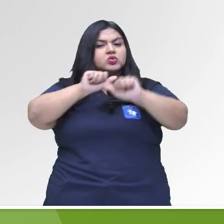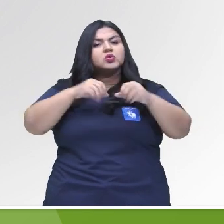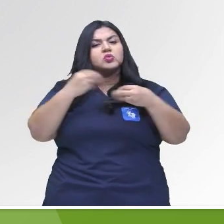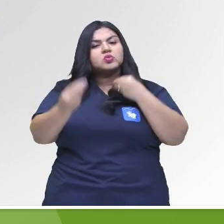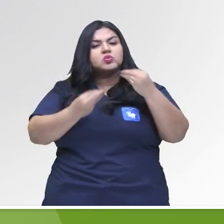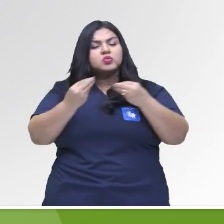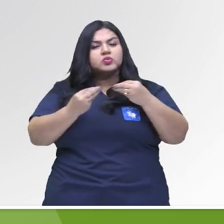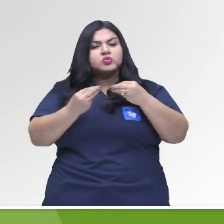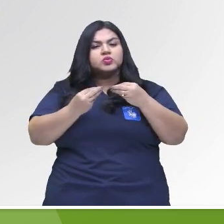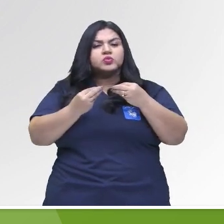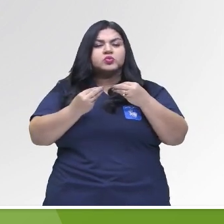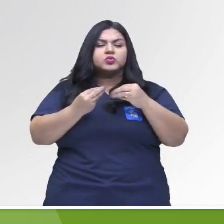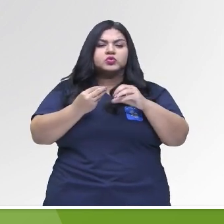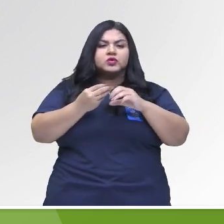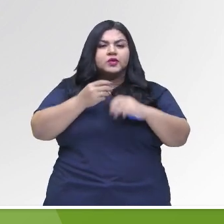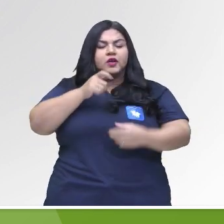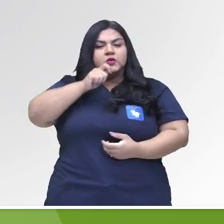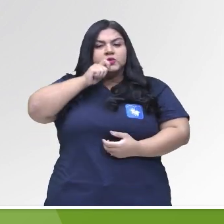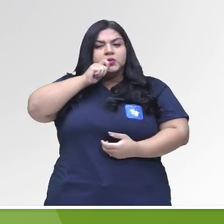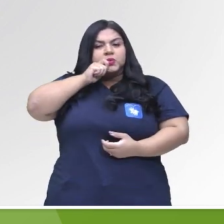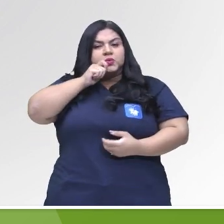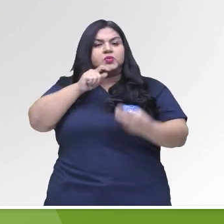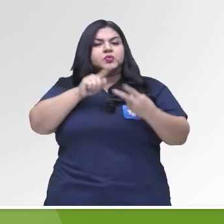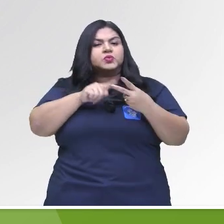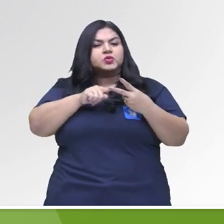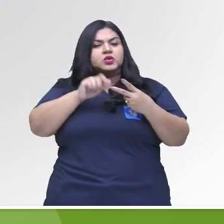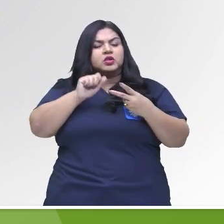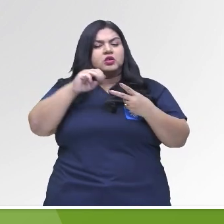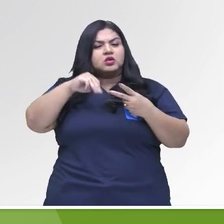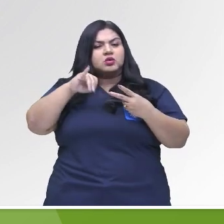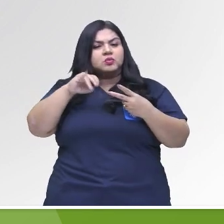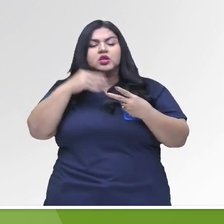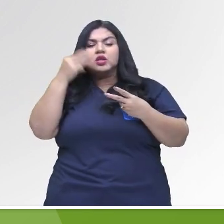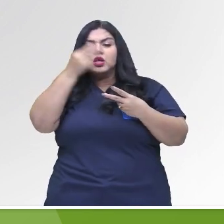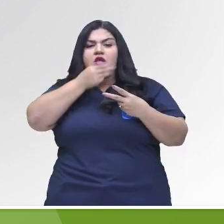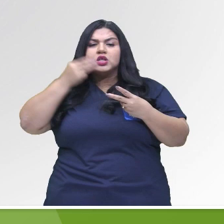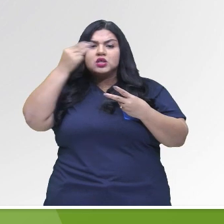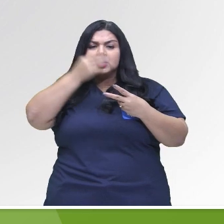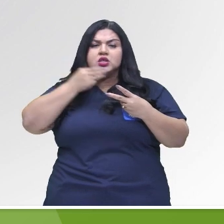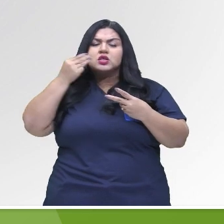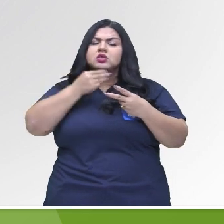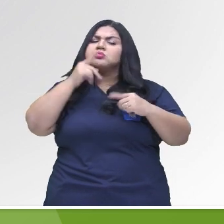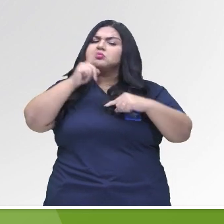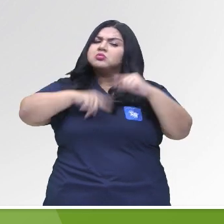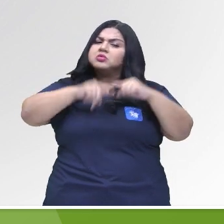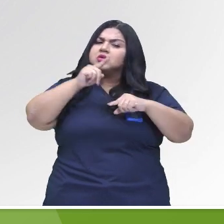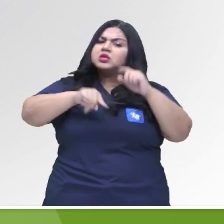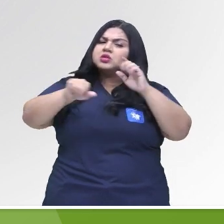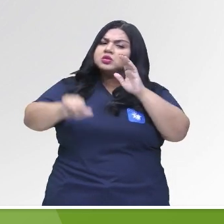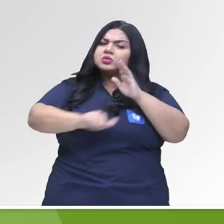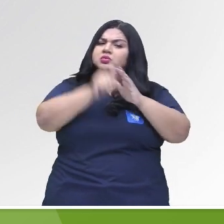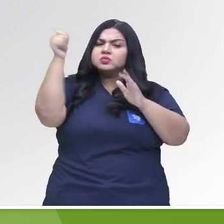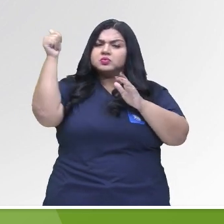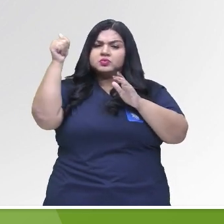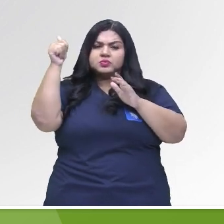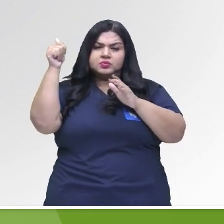caso da cana-de-açúcar, do amido, que são matérias-primas aí, né, e são chamados